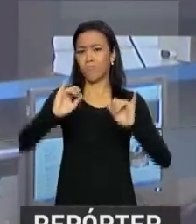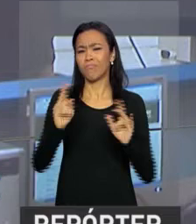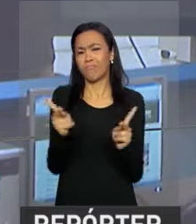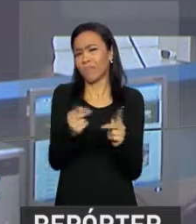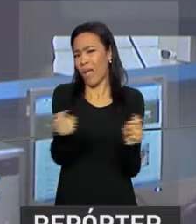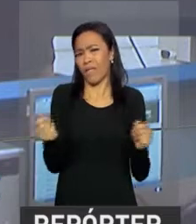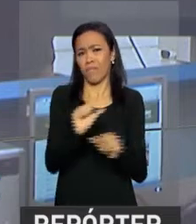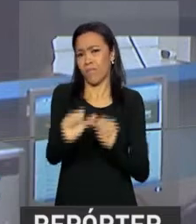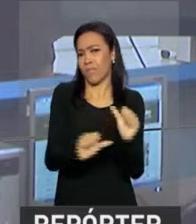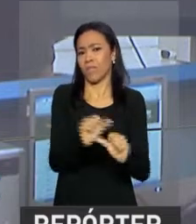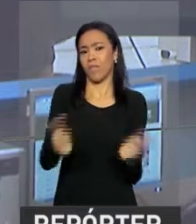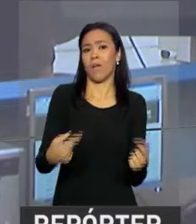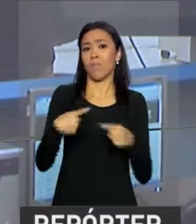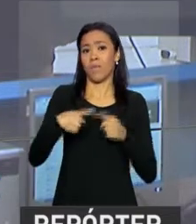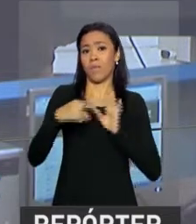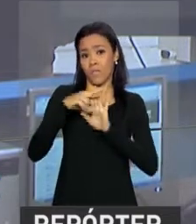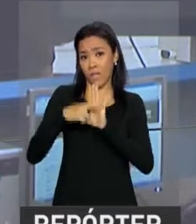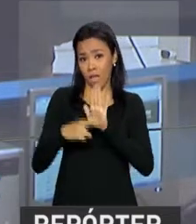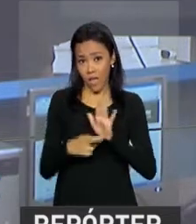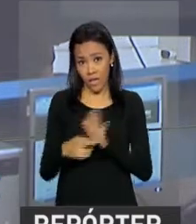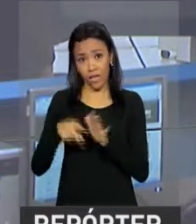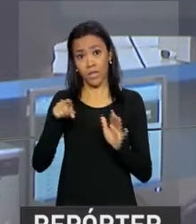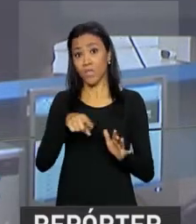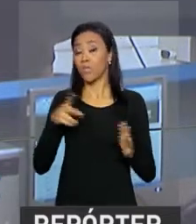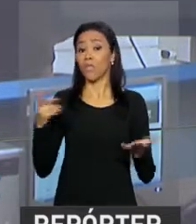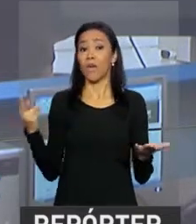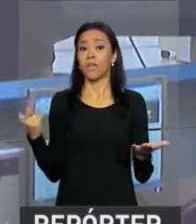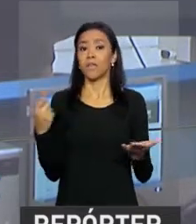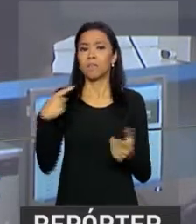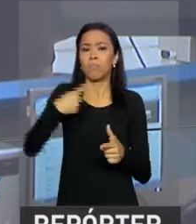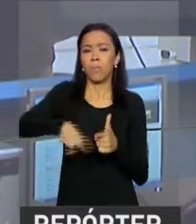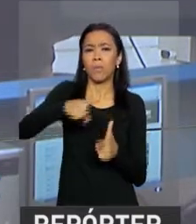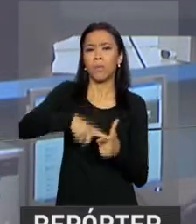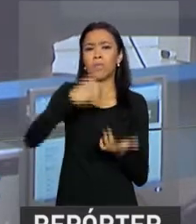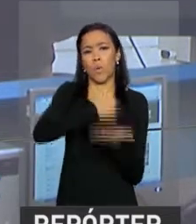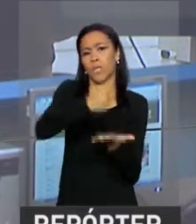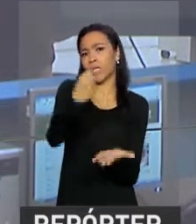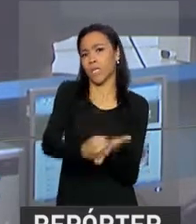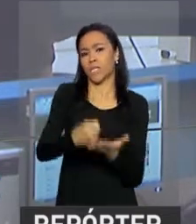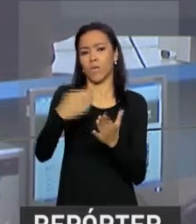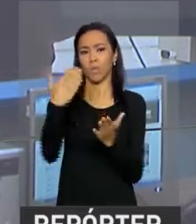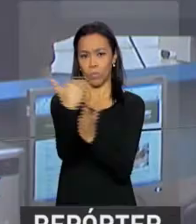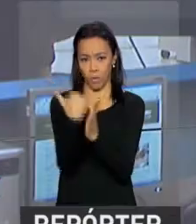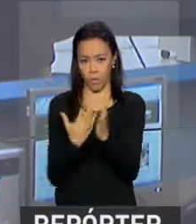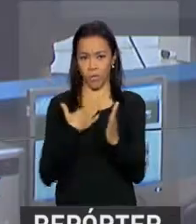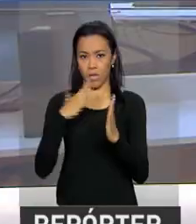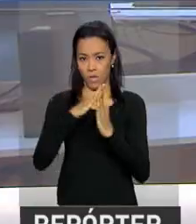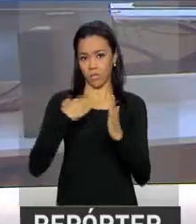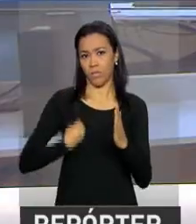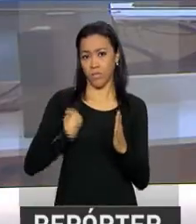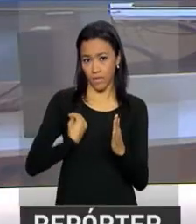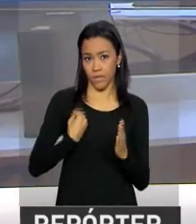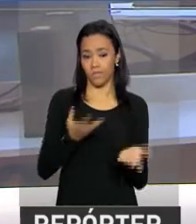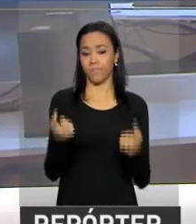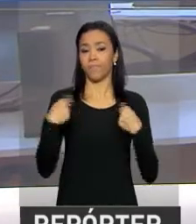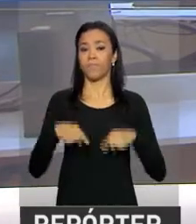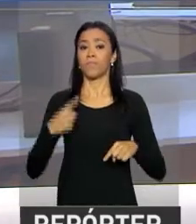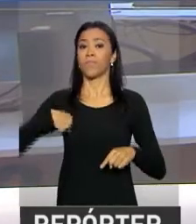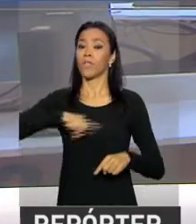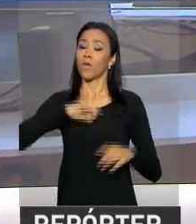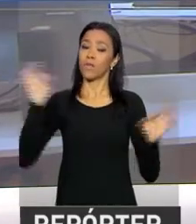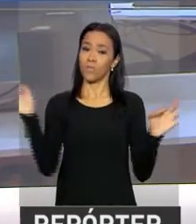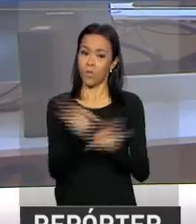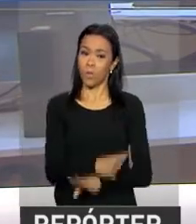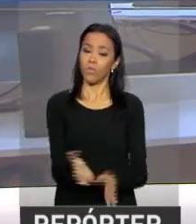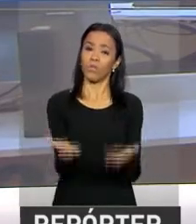consumidor já que a medida não tem consequências no planejamento e contratação do minha casa minha vida e nós ficamos por aqui